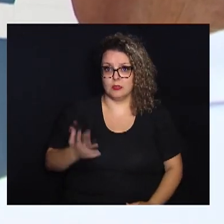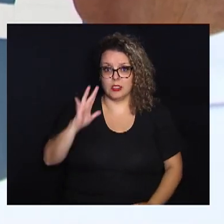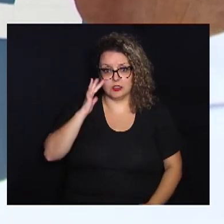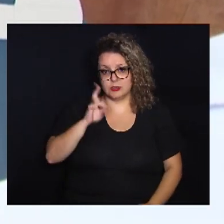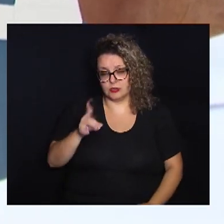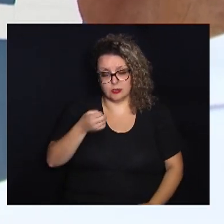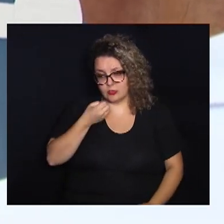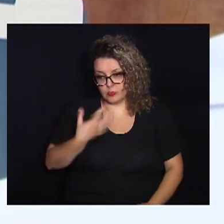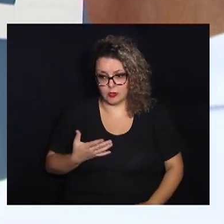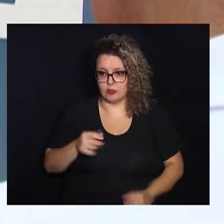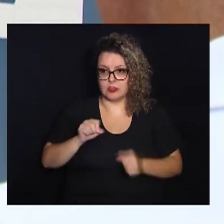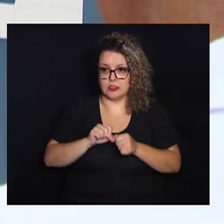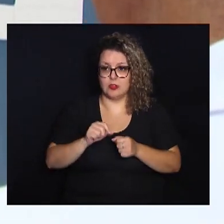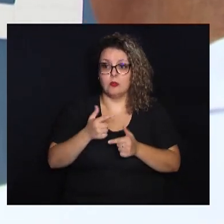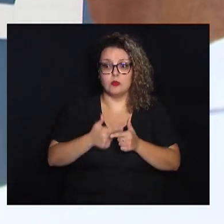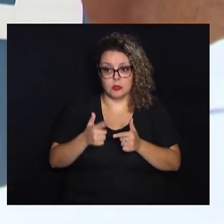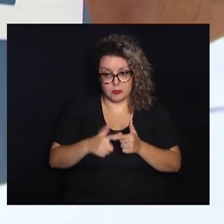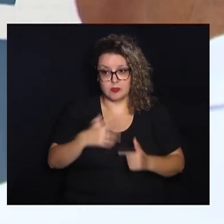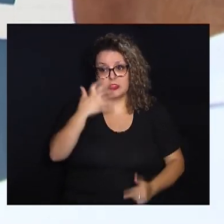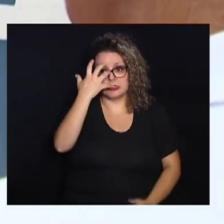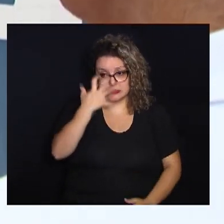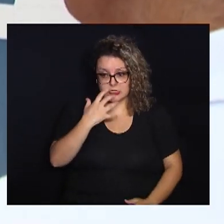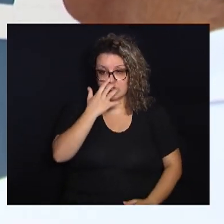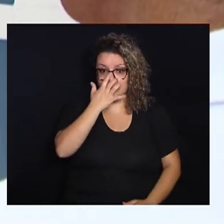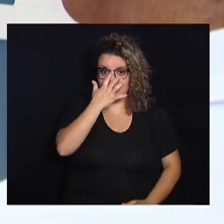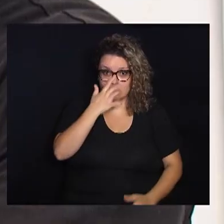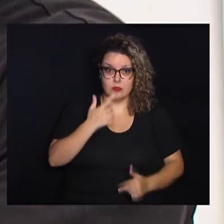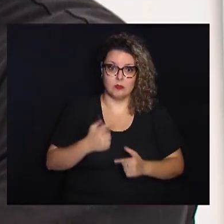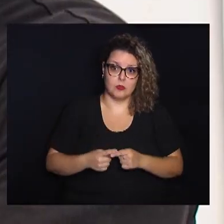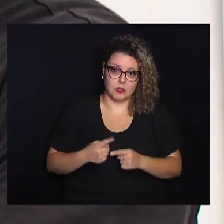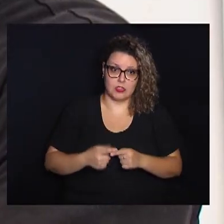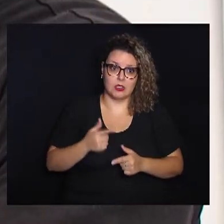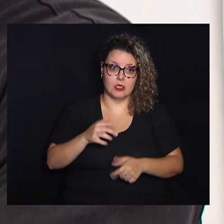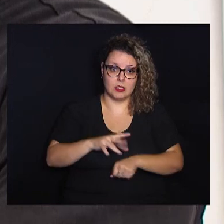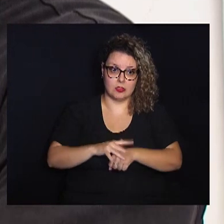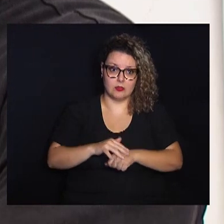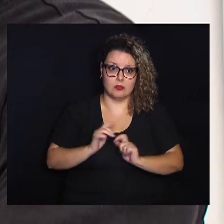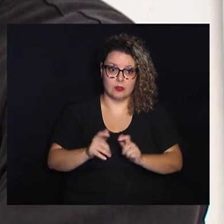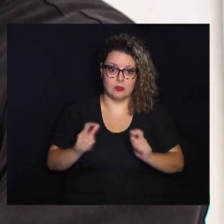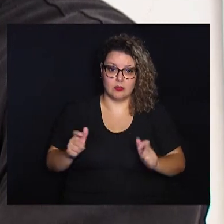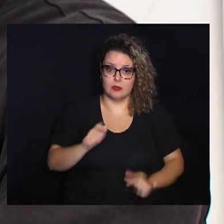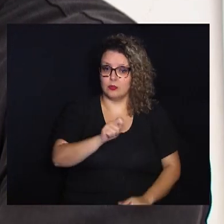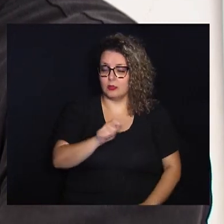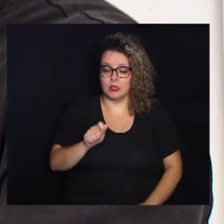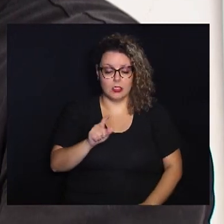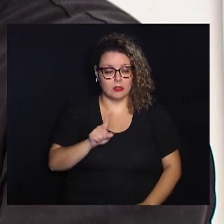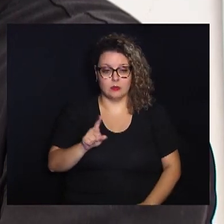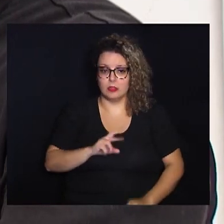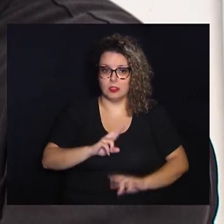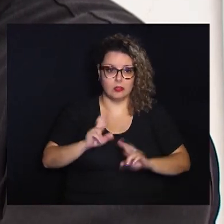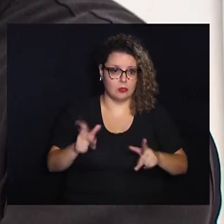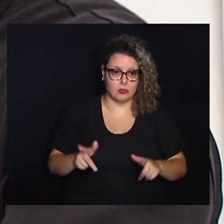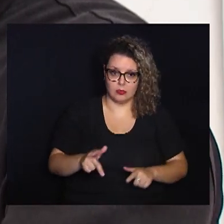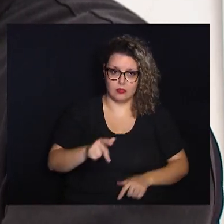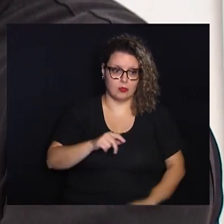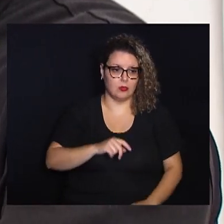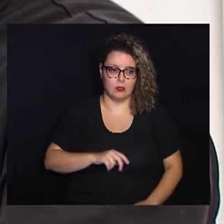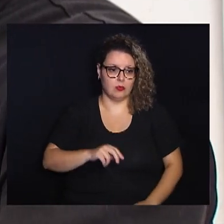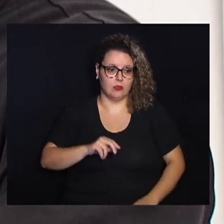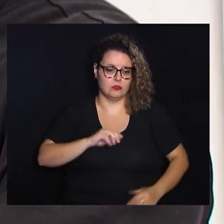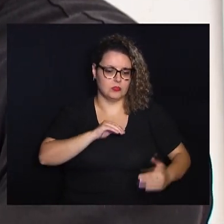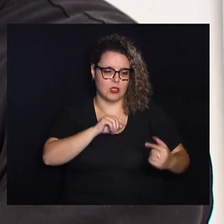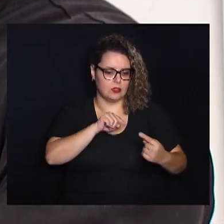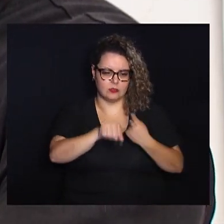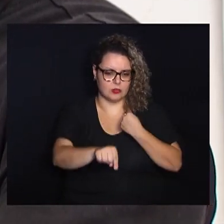ter problema sério, porque a doença é progressiva. O AA não é contrário a quem vende bebida, quem fabrica,